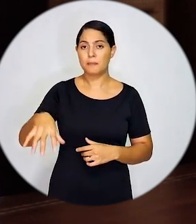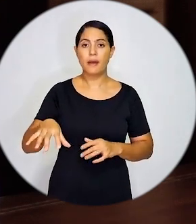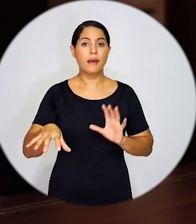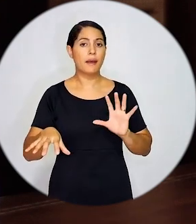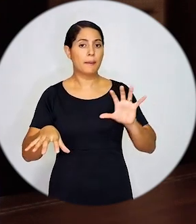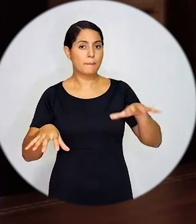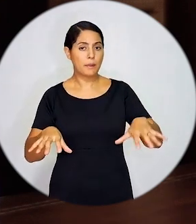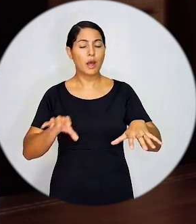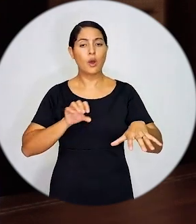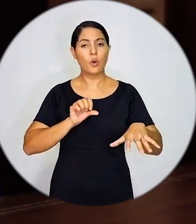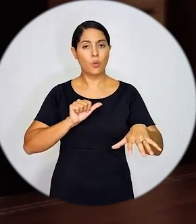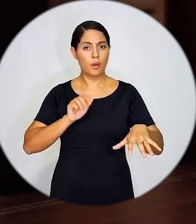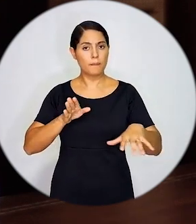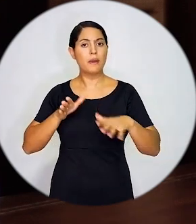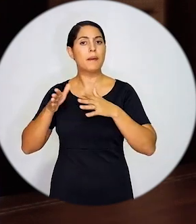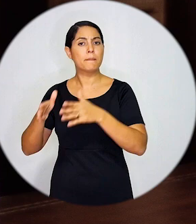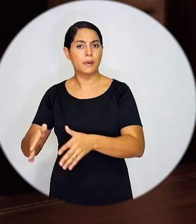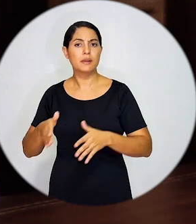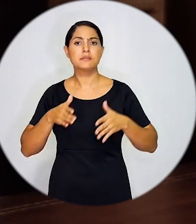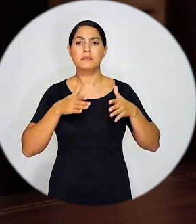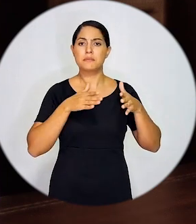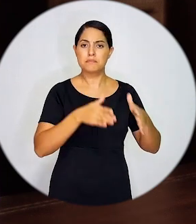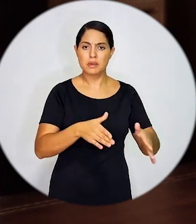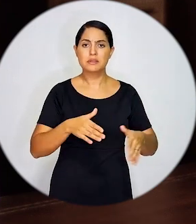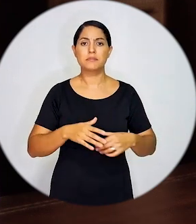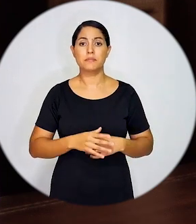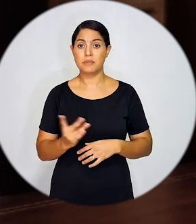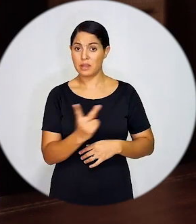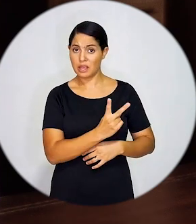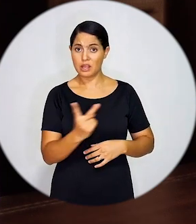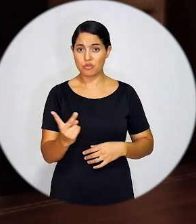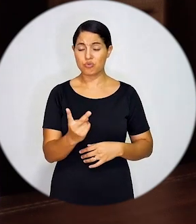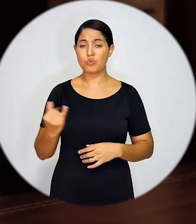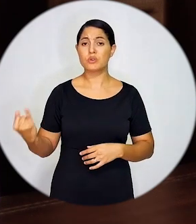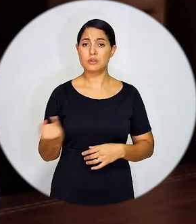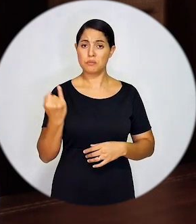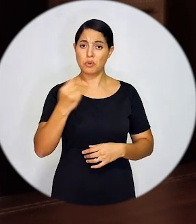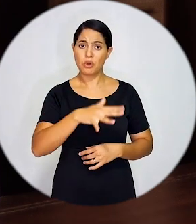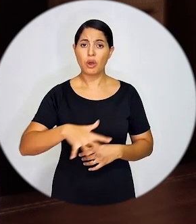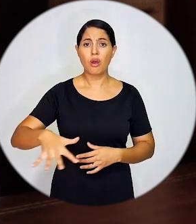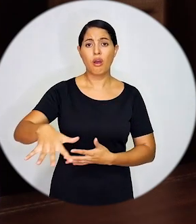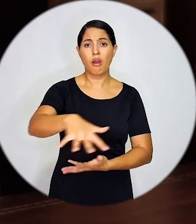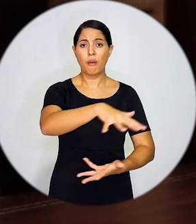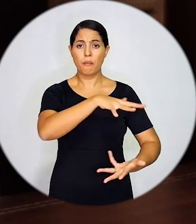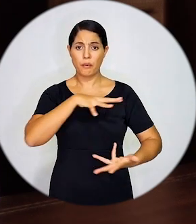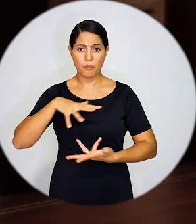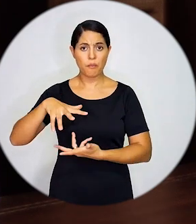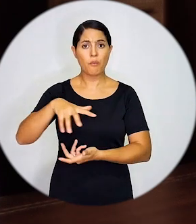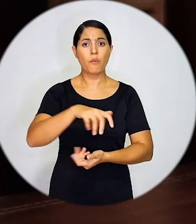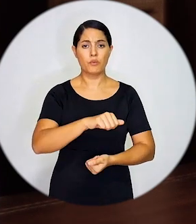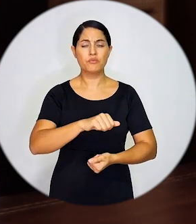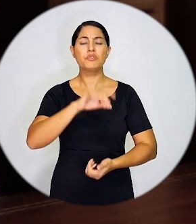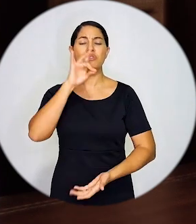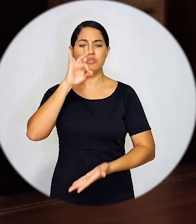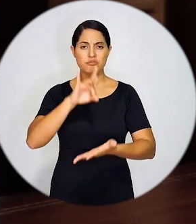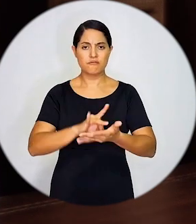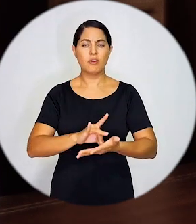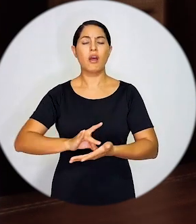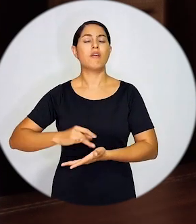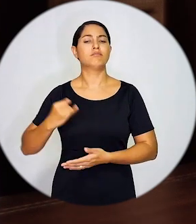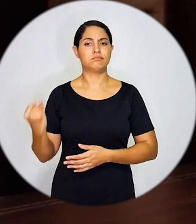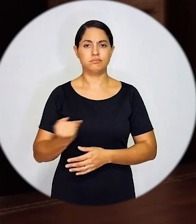duas grandes entidades mundiais. Sem dúvida alguma, é um feito histórico